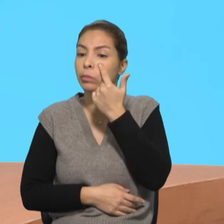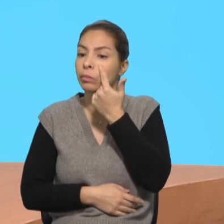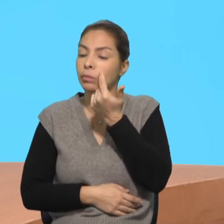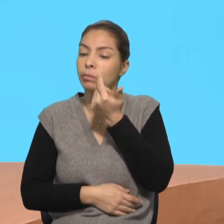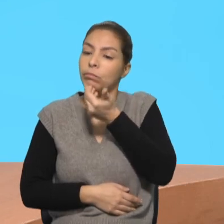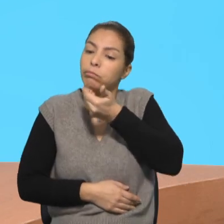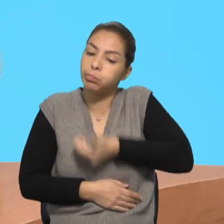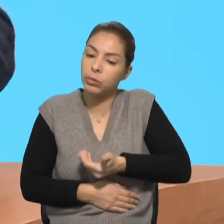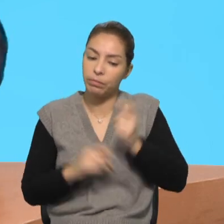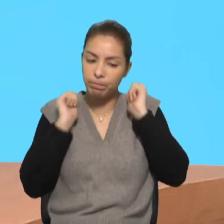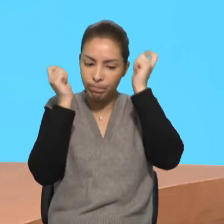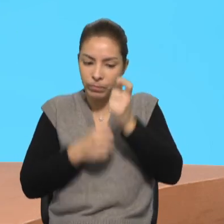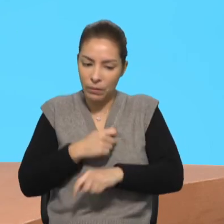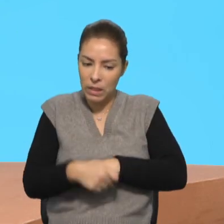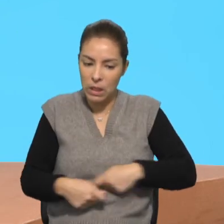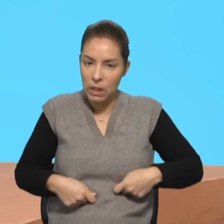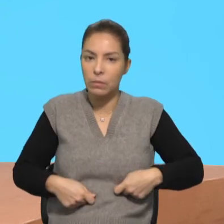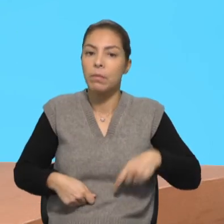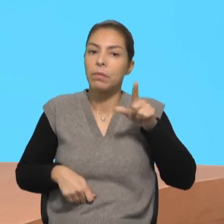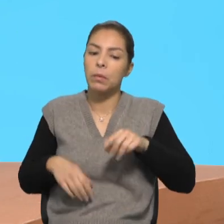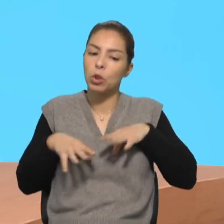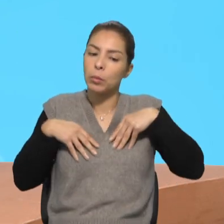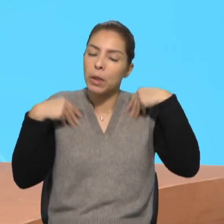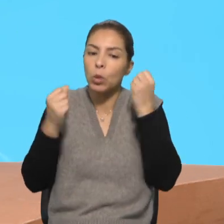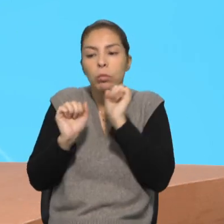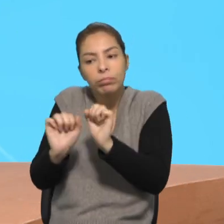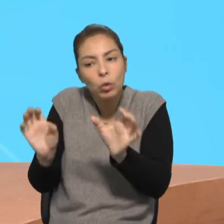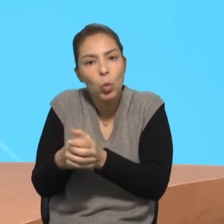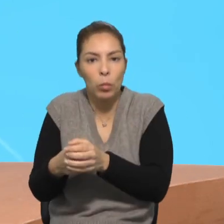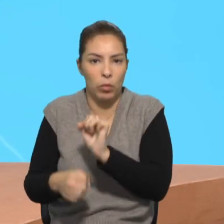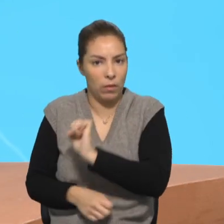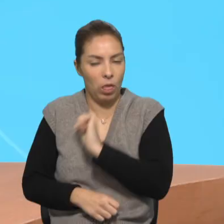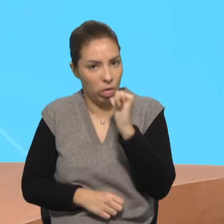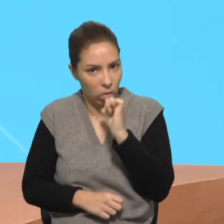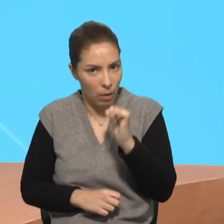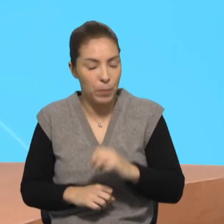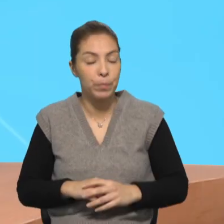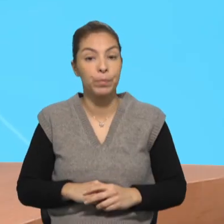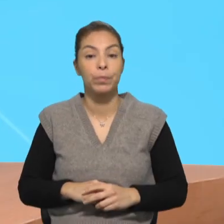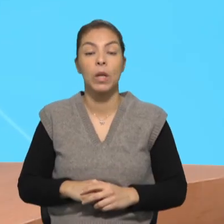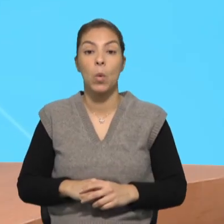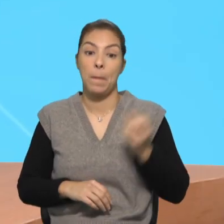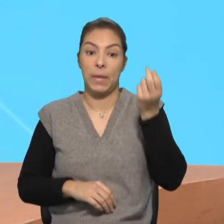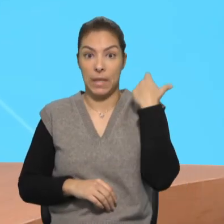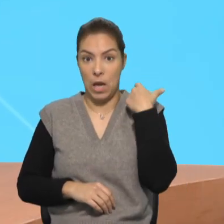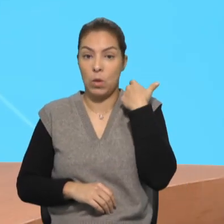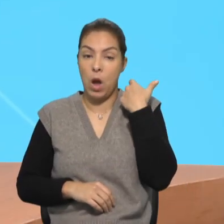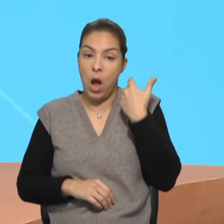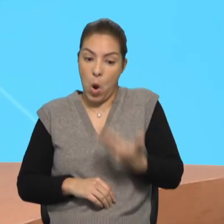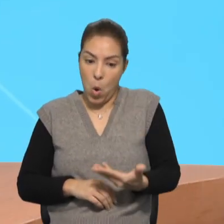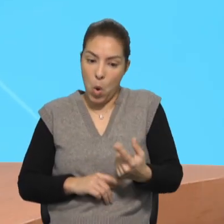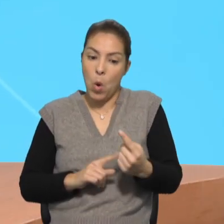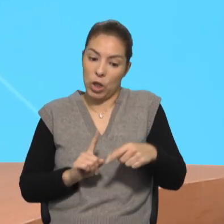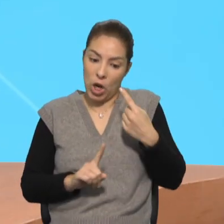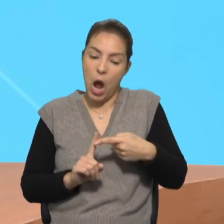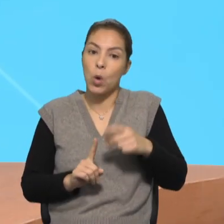franciscana e eu diria também da espiritualidade franciscana. Nós estamos a celebrar, o ano passado, este ano e o próximo